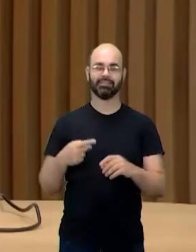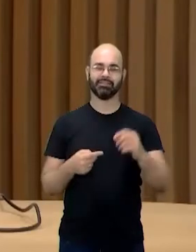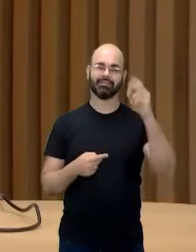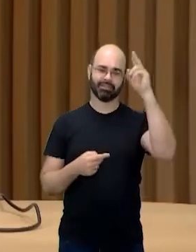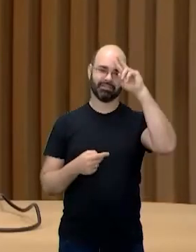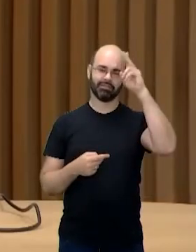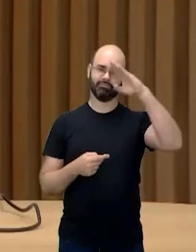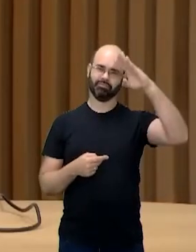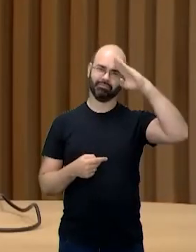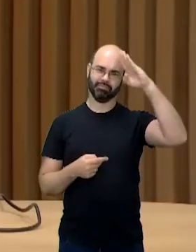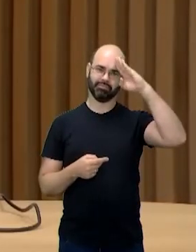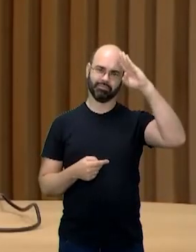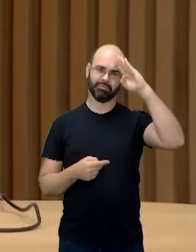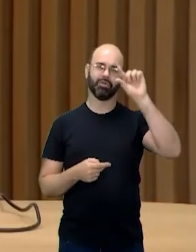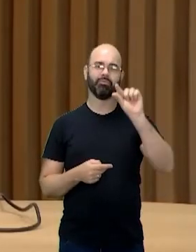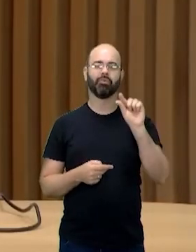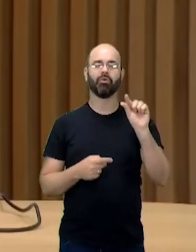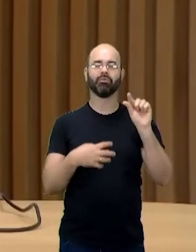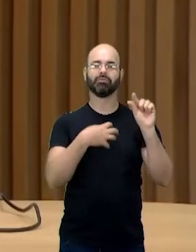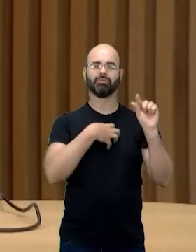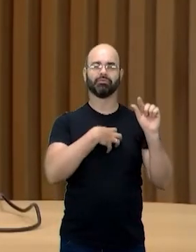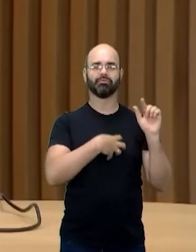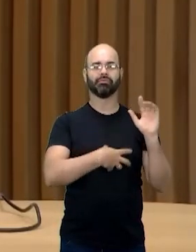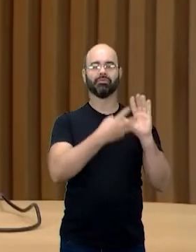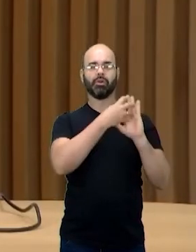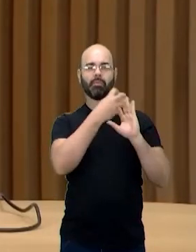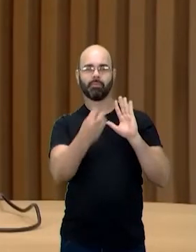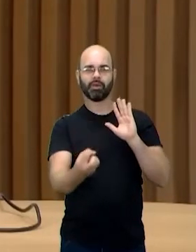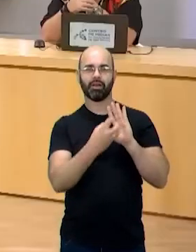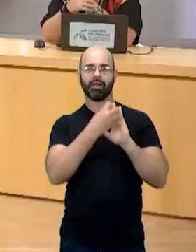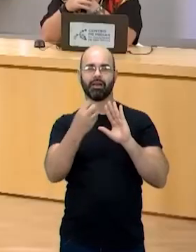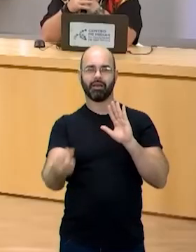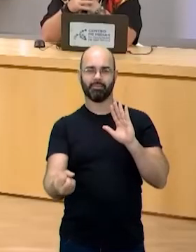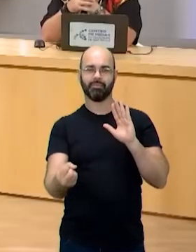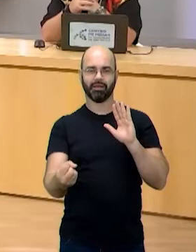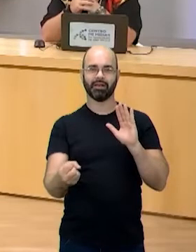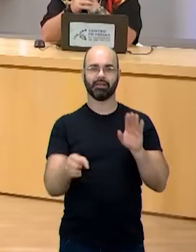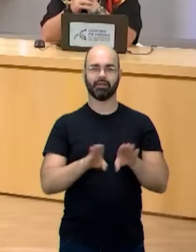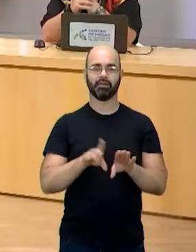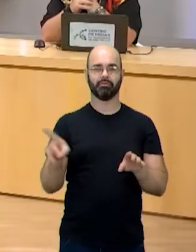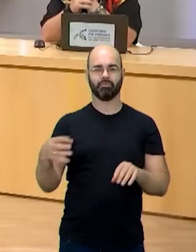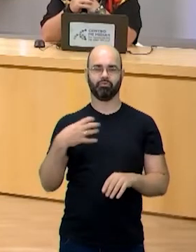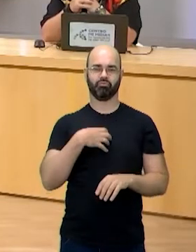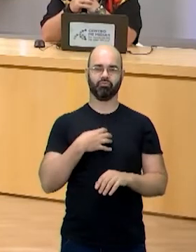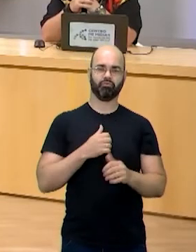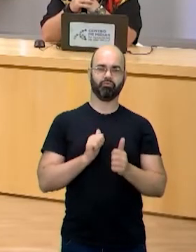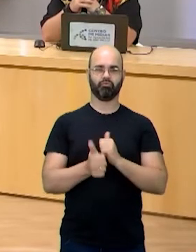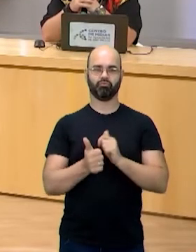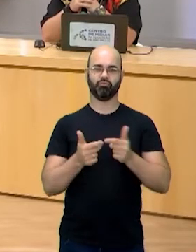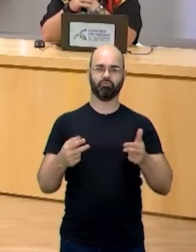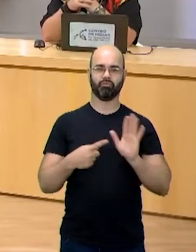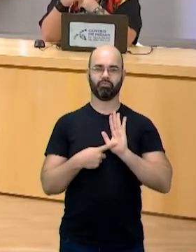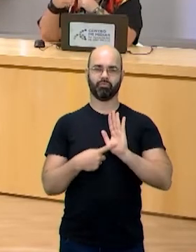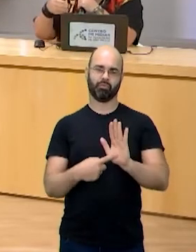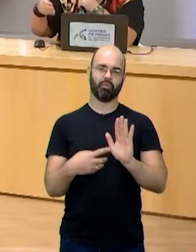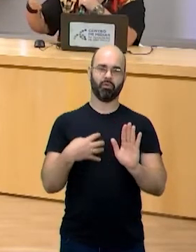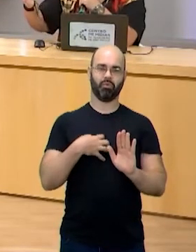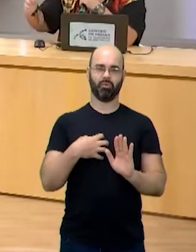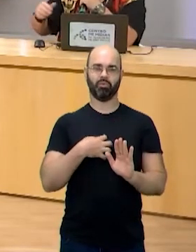do Exército ainda em relação ao governo dele. E ele pagava de atleta, né? Ele